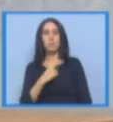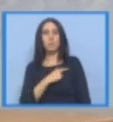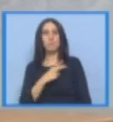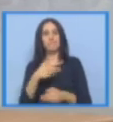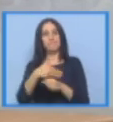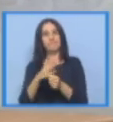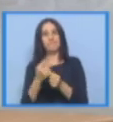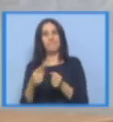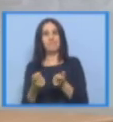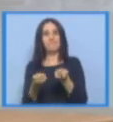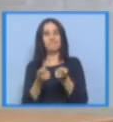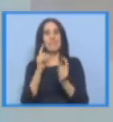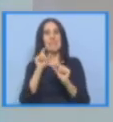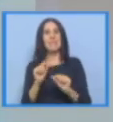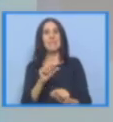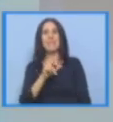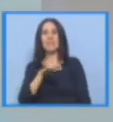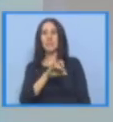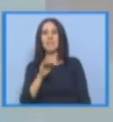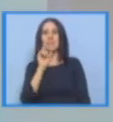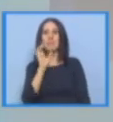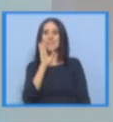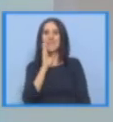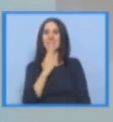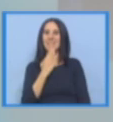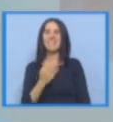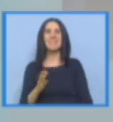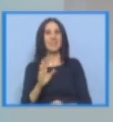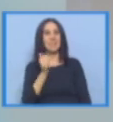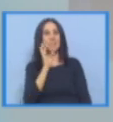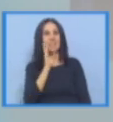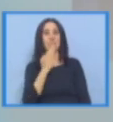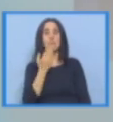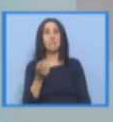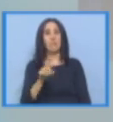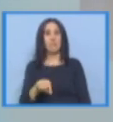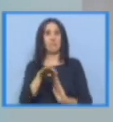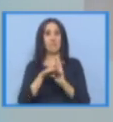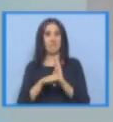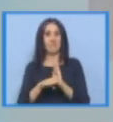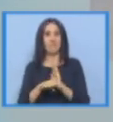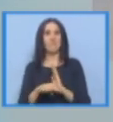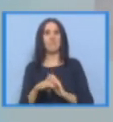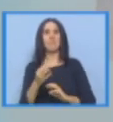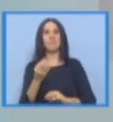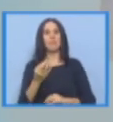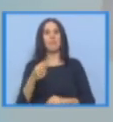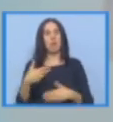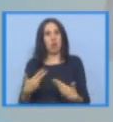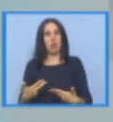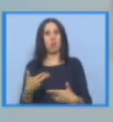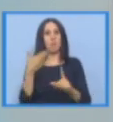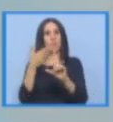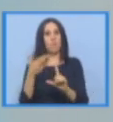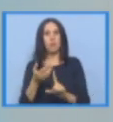da Renascença. Boa tarde, Eunice. Obrigado. Olá, boa tarde. Por estar uma vez mais aqui no programa Eclésia. Na realidade, agora o